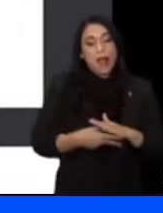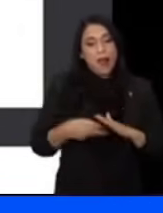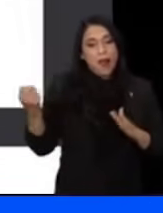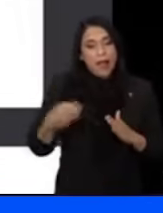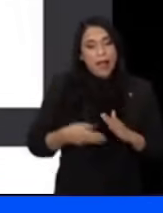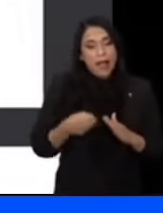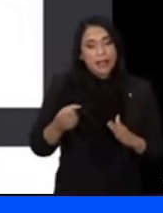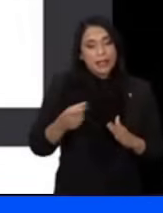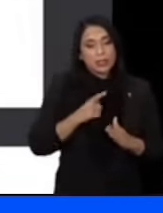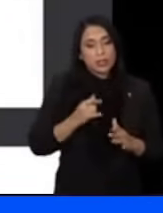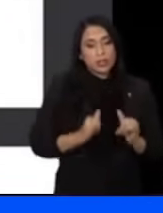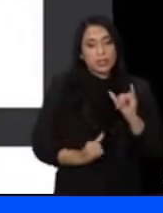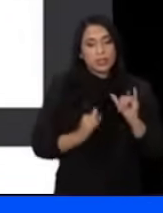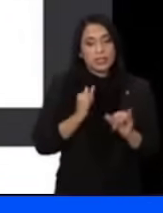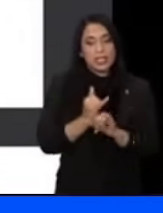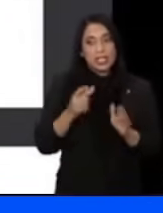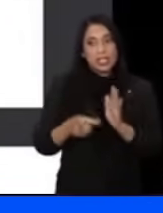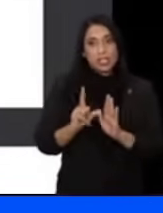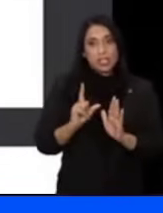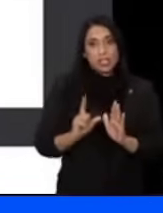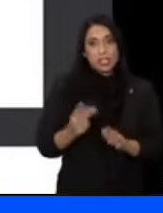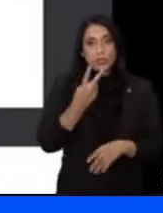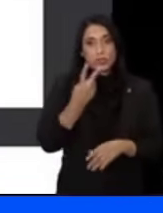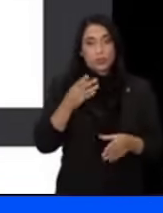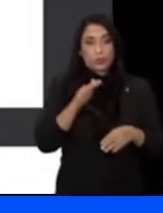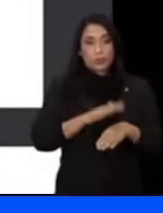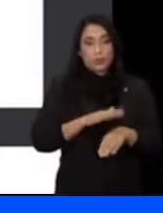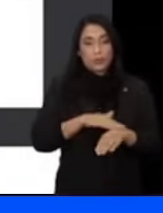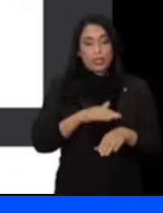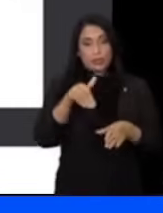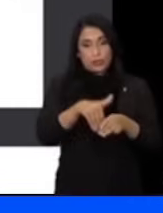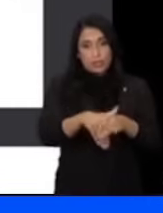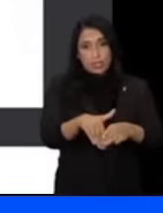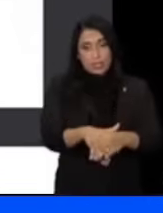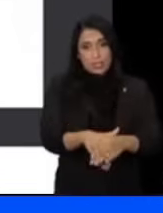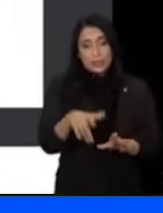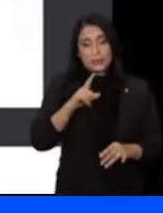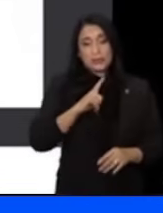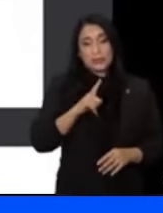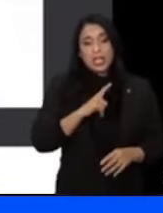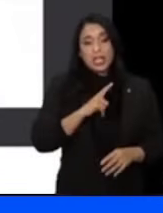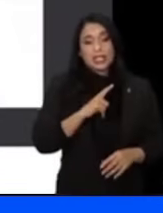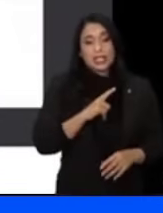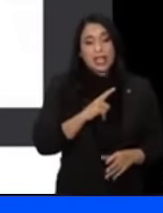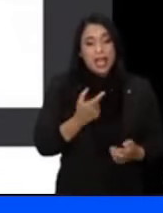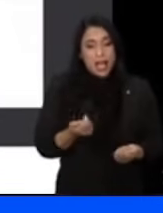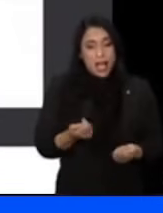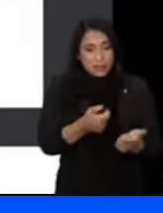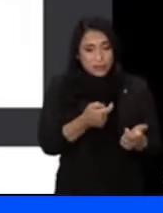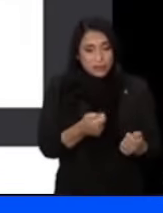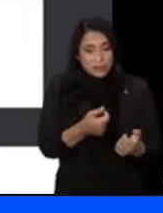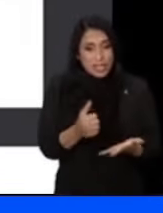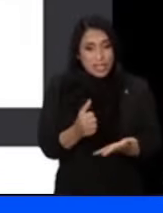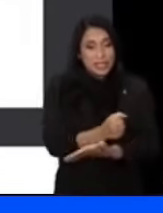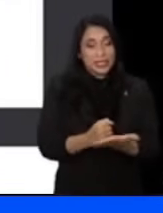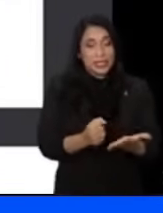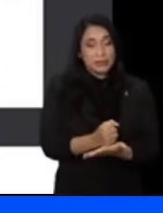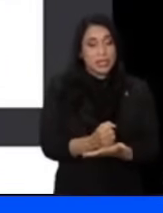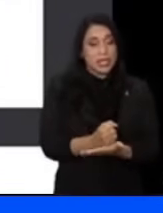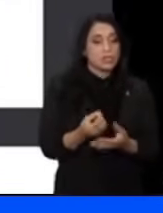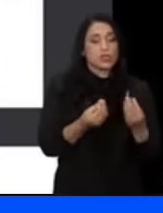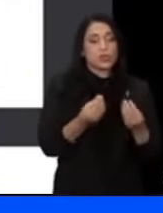colocaram na internet antes do segundo turno. Na conclusão, eles consideram que a fraude se embasa principalmente sobre